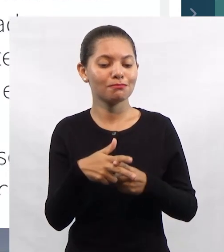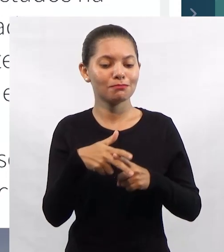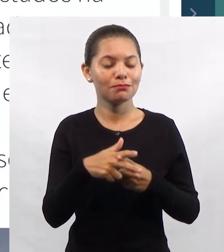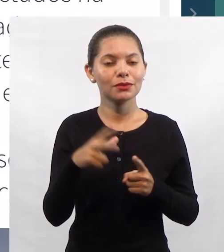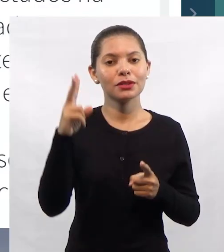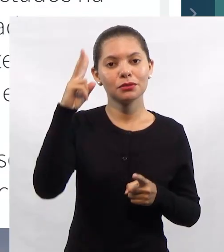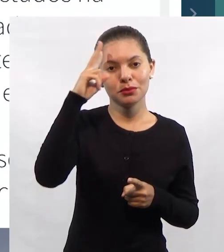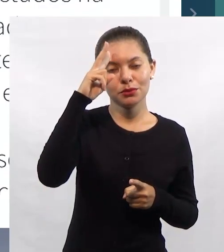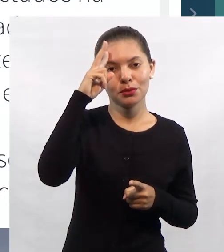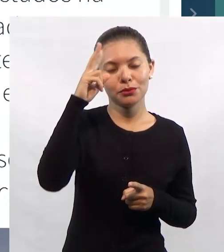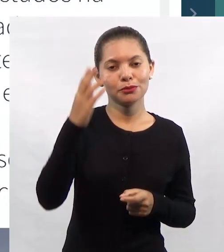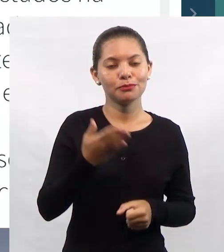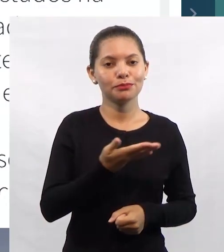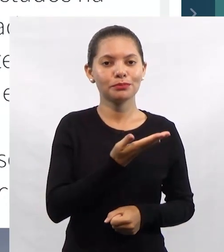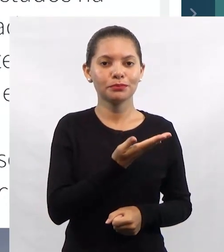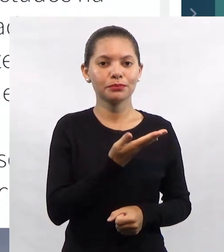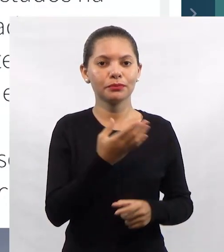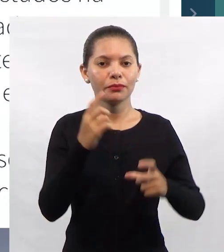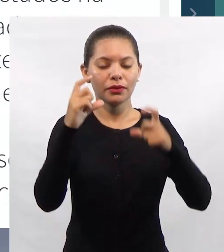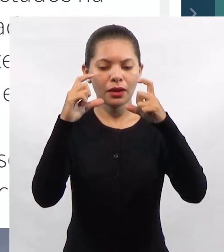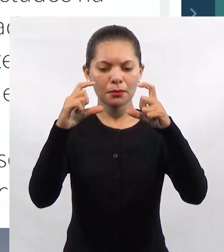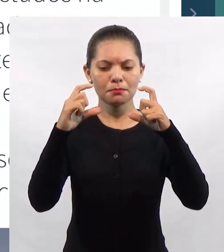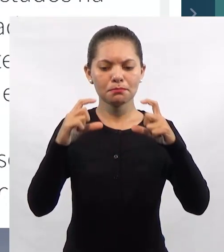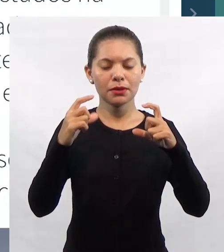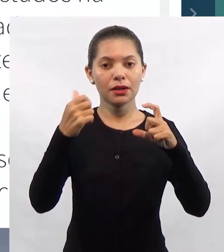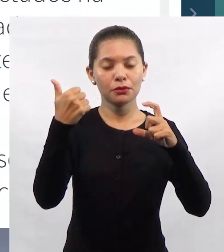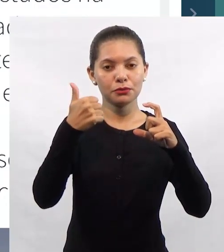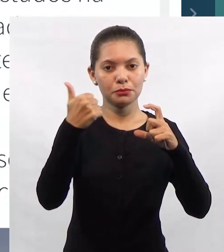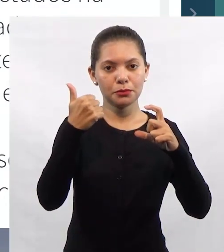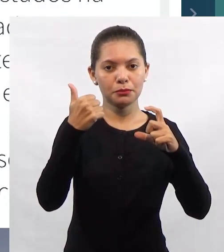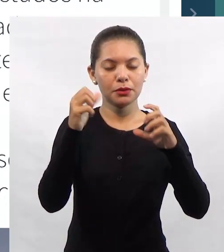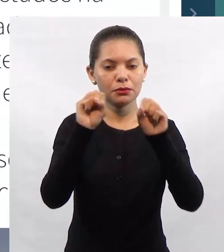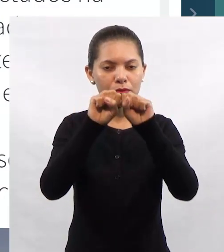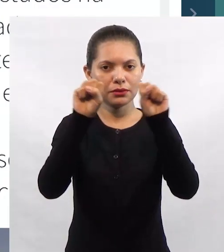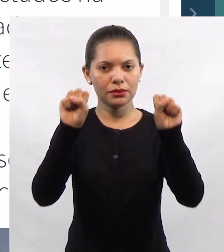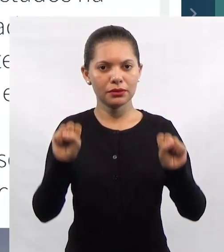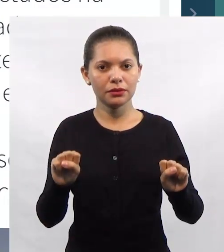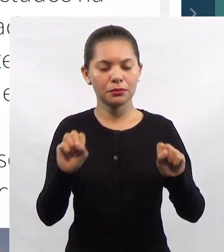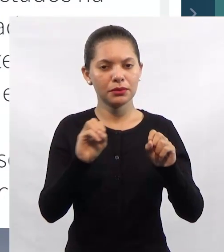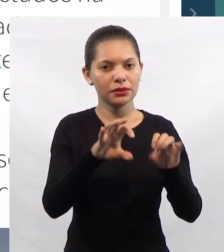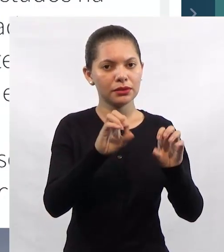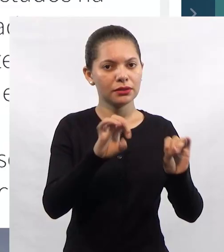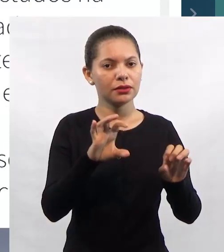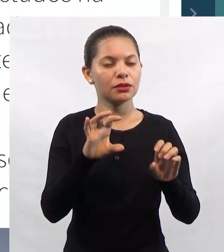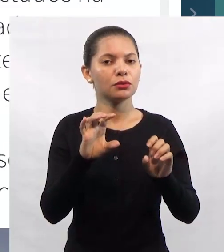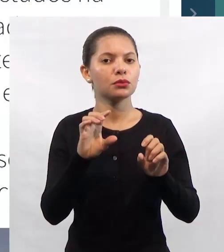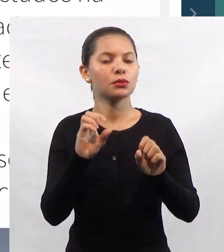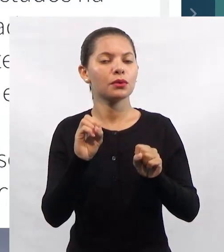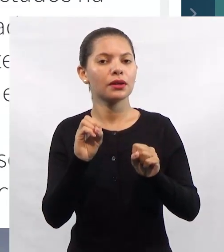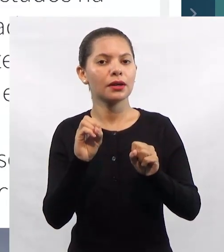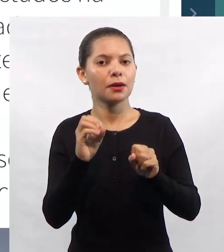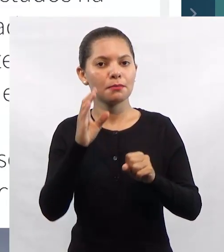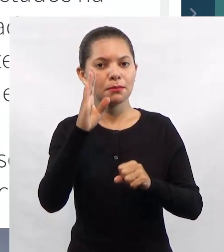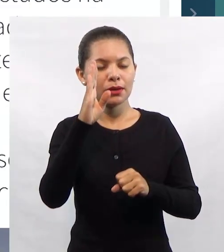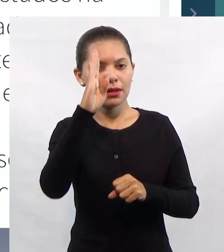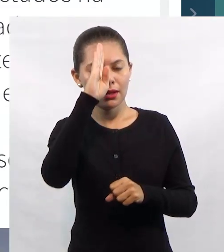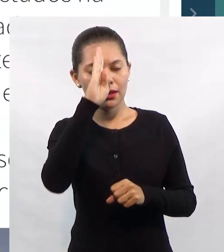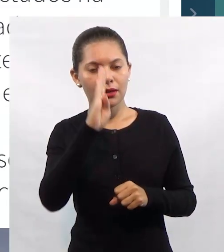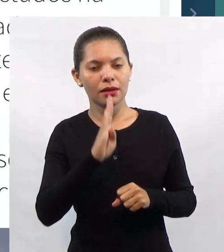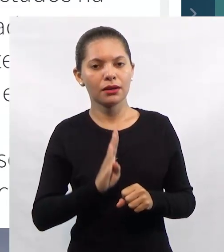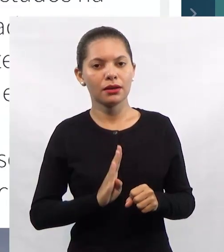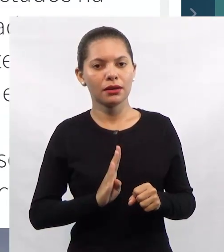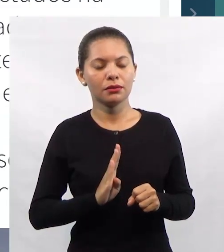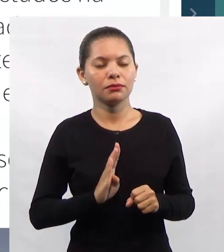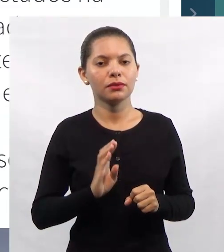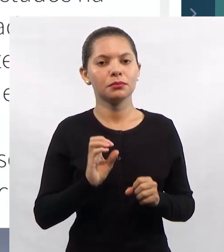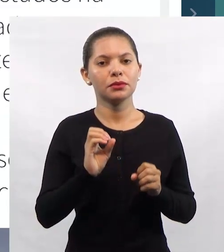histórica aí. Parágrafo 1º. Os sistemas de ensino assegurarão gratuitamente aos jovens e